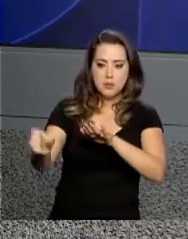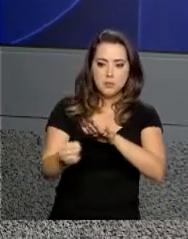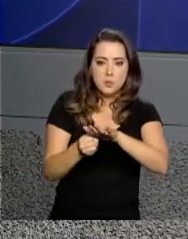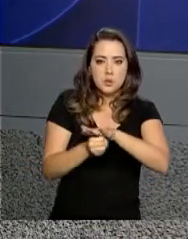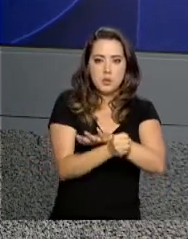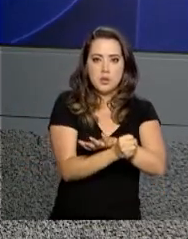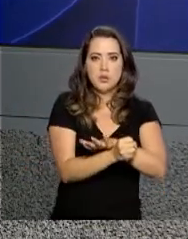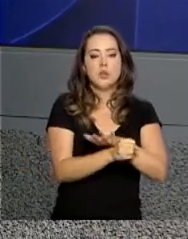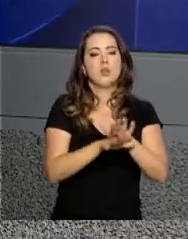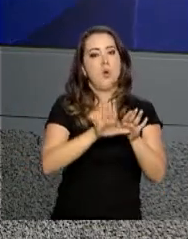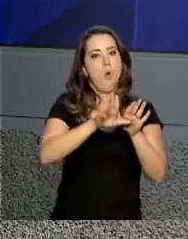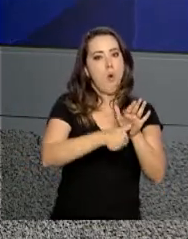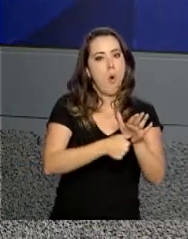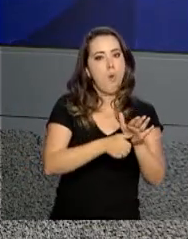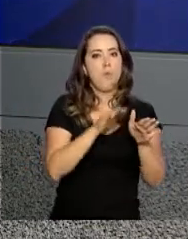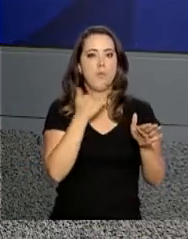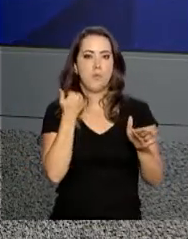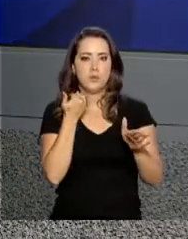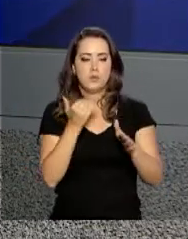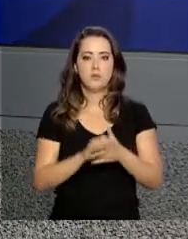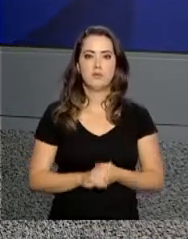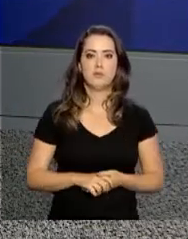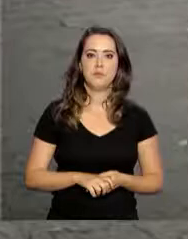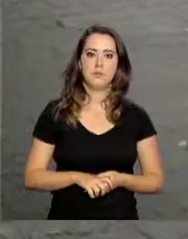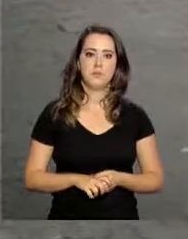por crimes de latrocínio e roubo.